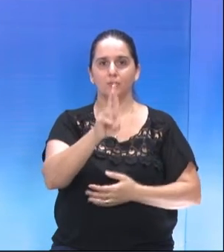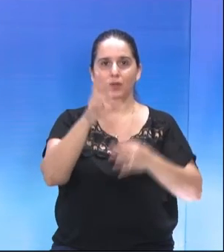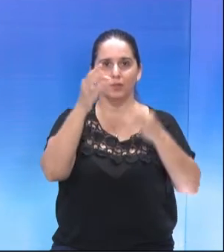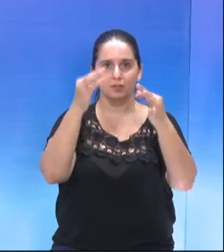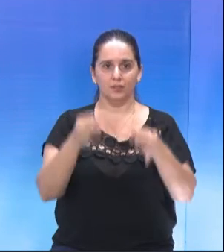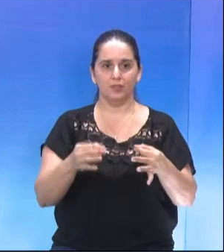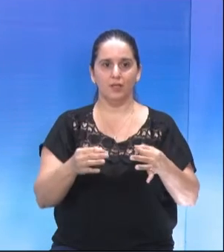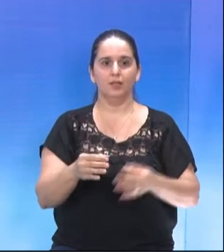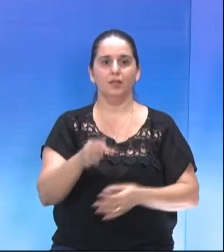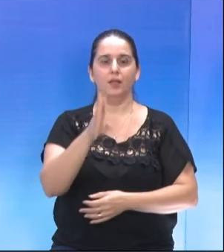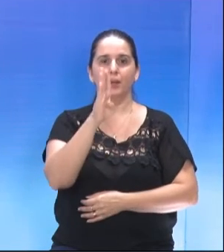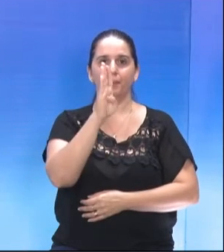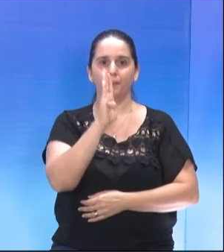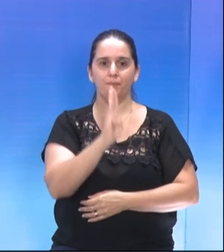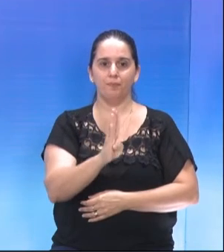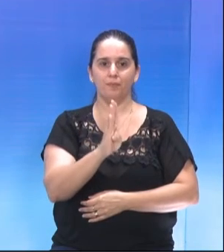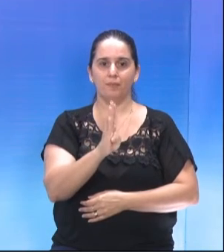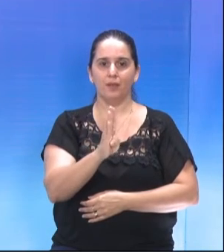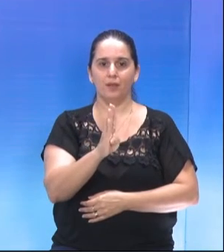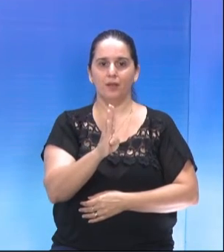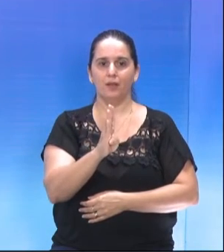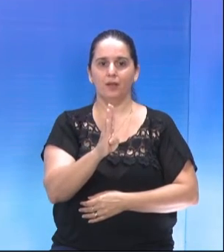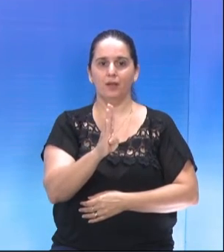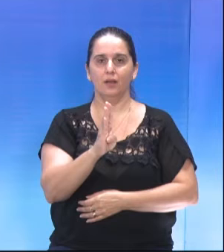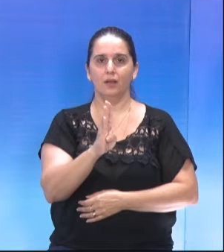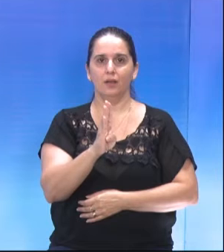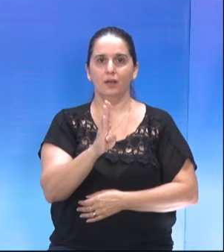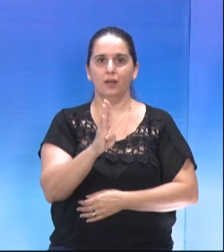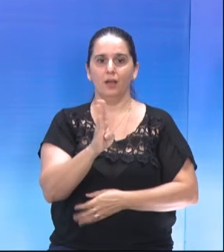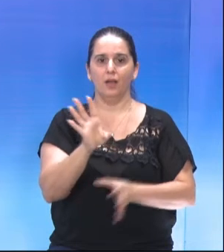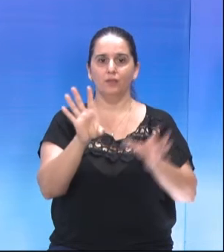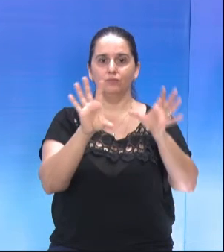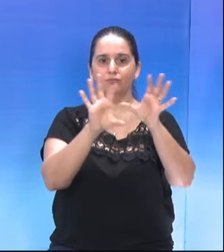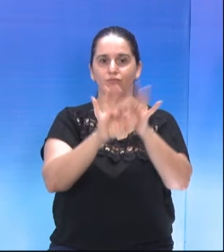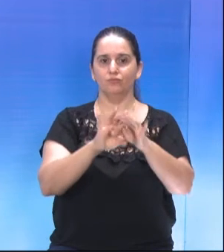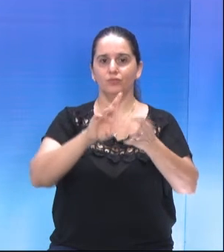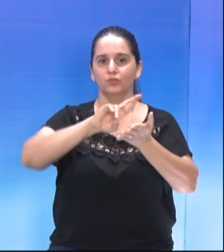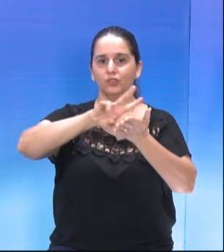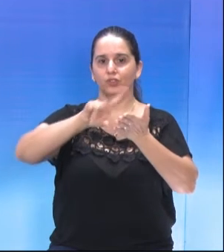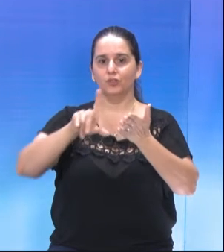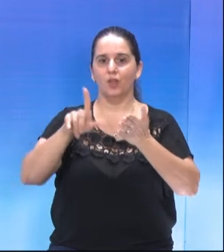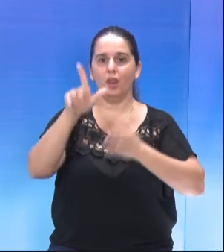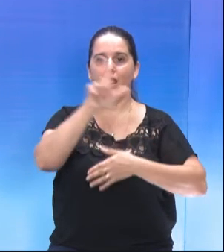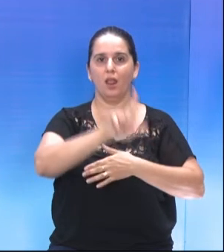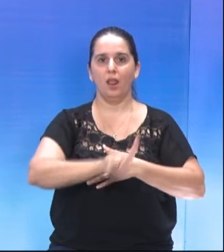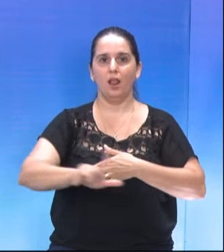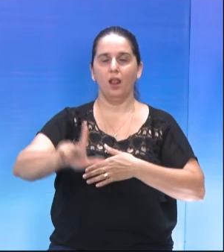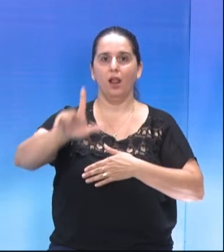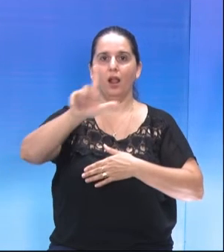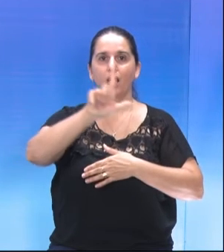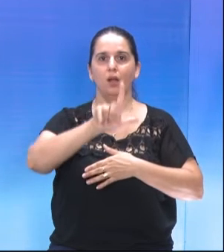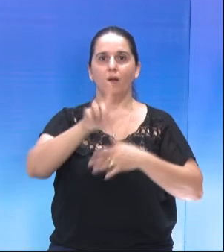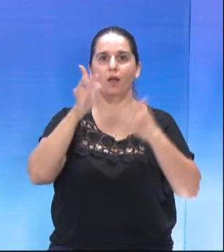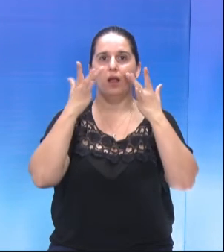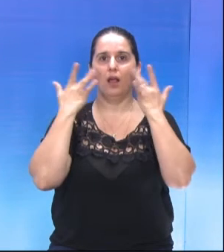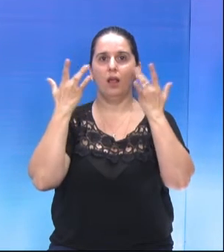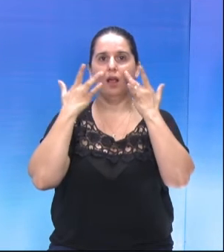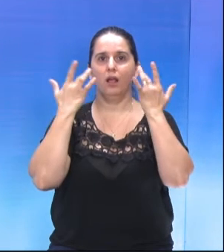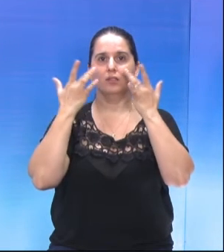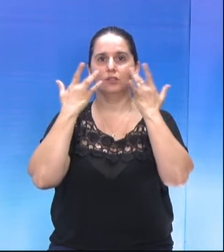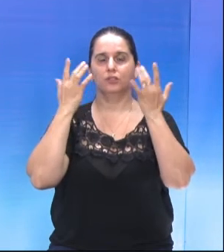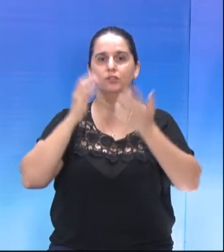a nossa resposta em relação a essa questão é a letra B, onde diz que é a integração de